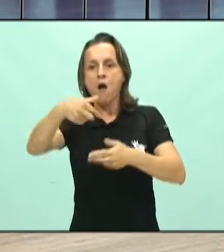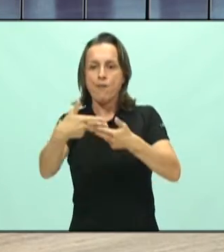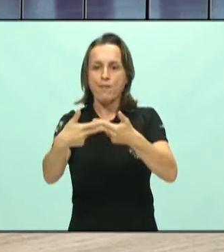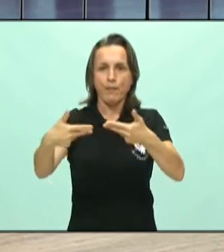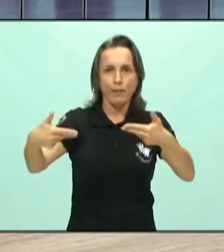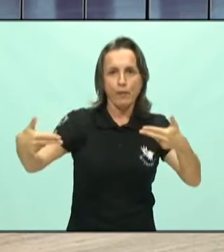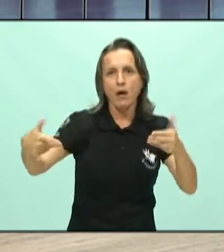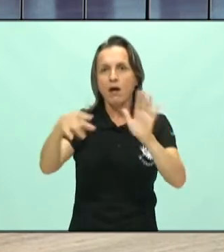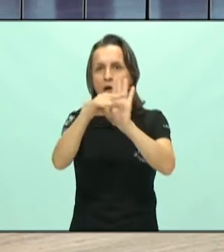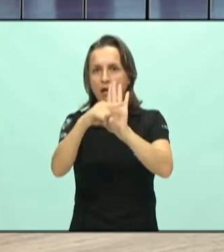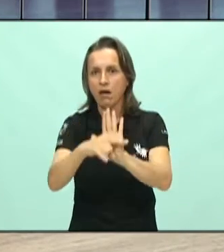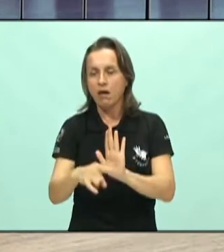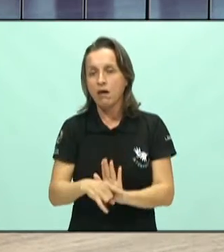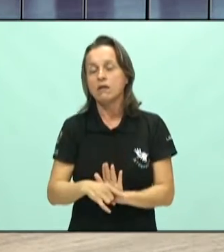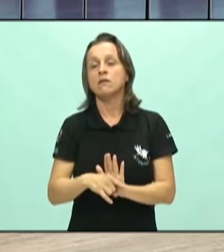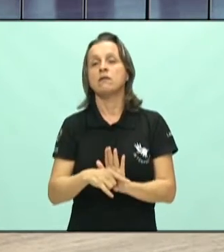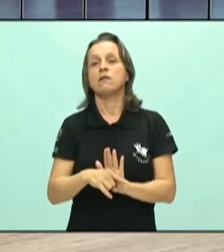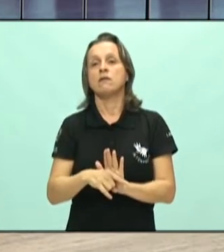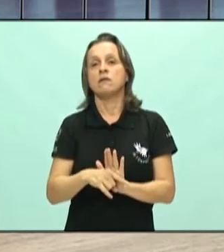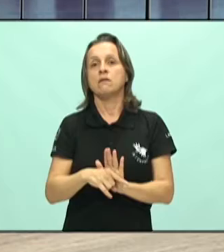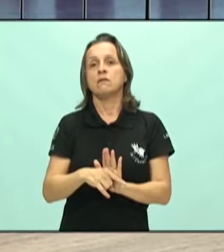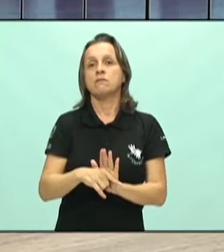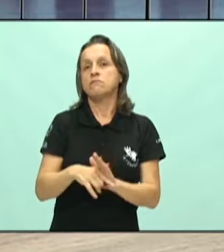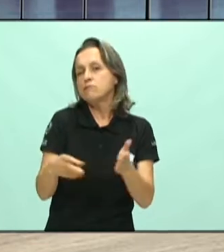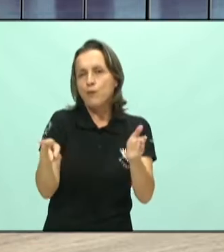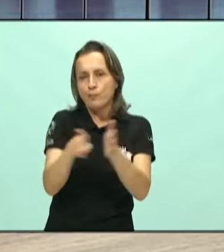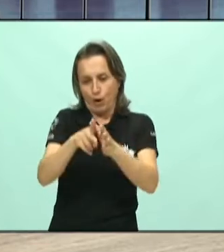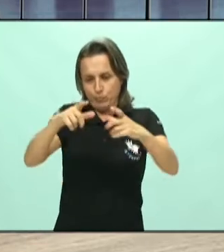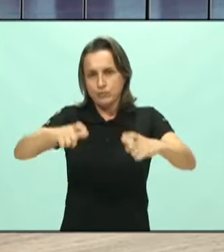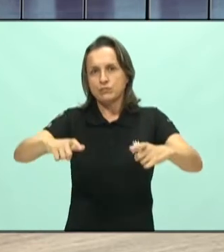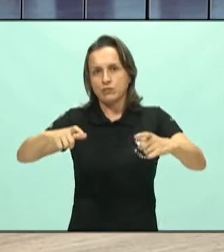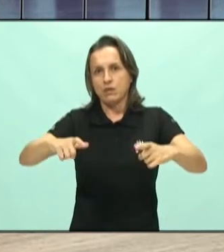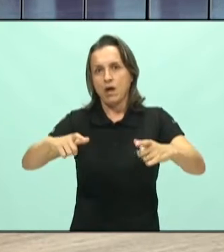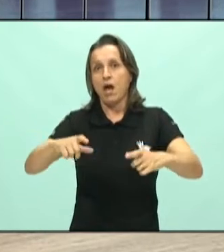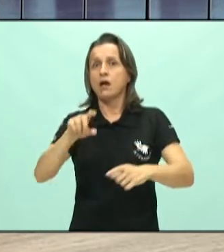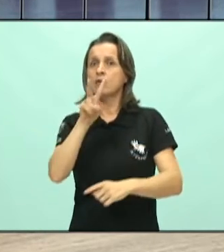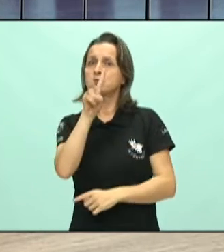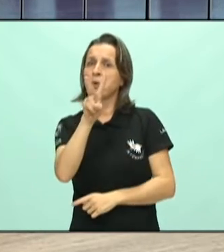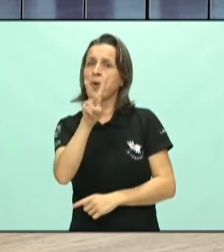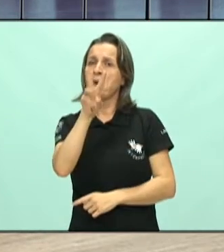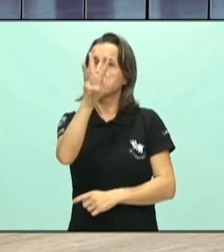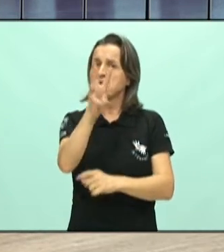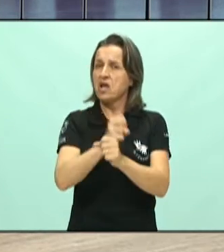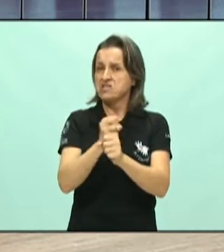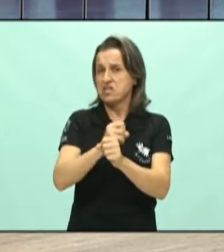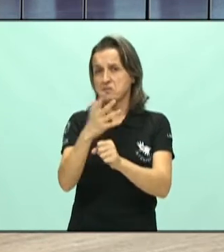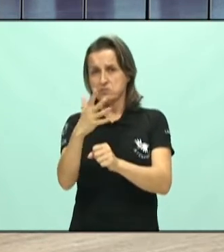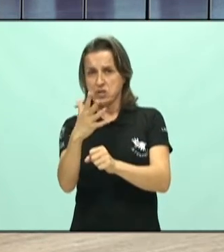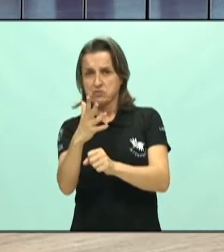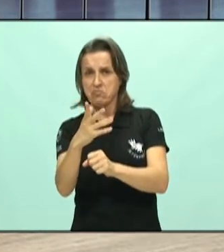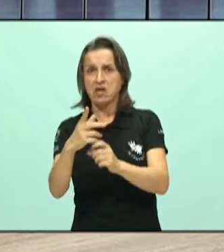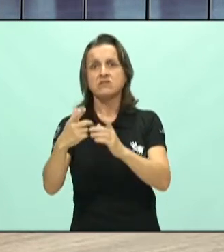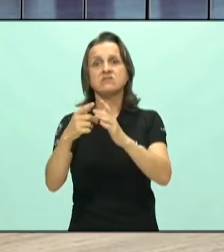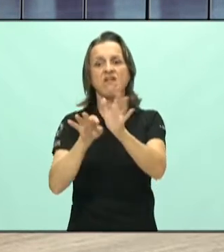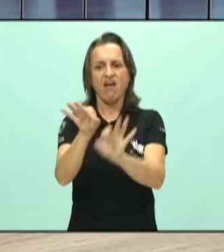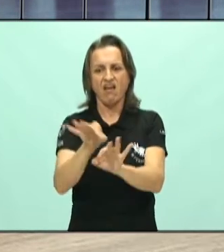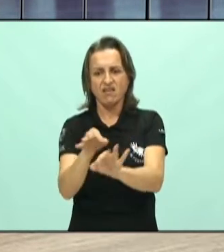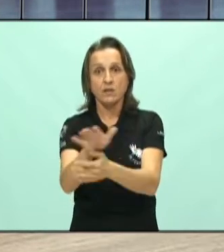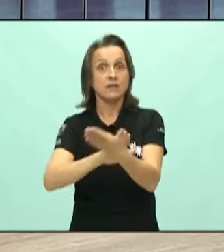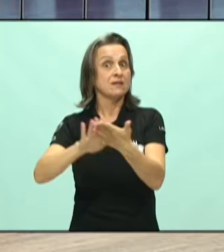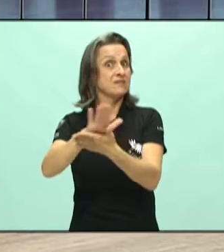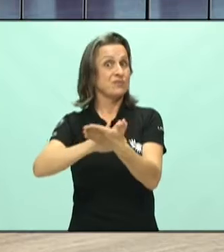intempéries que tem, né, decorrente da localização. Em 2 ou 3 anos sem manutenção, esses equipamentos eles se